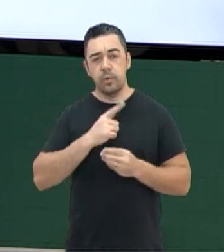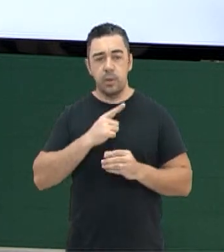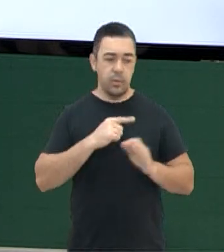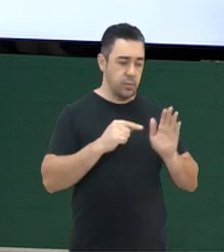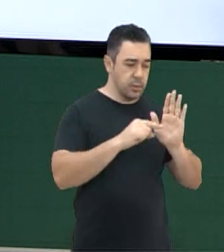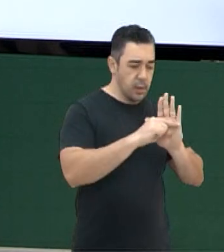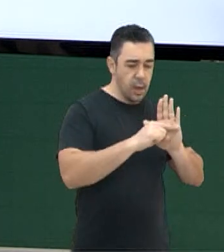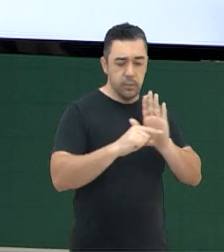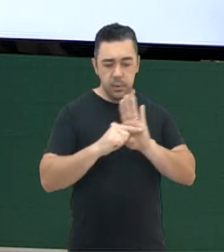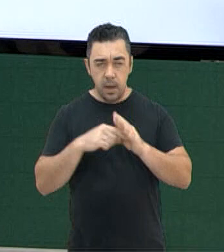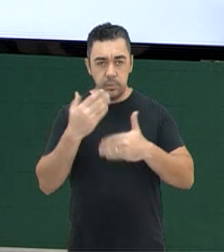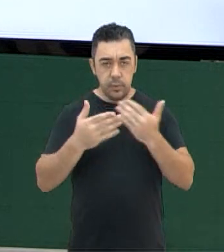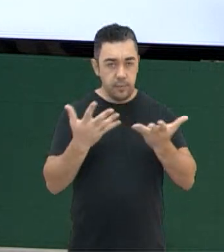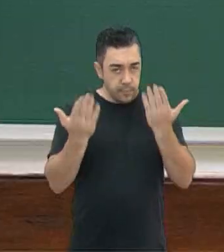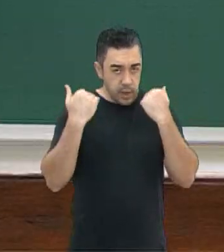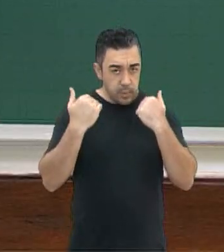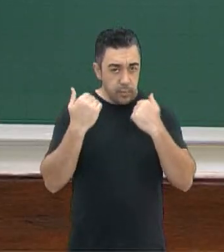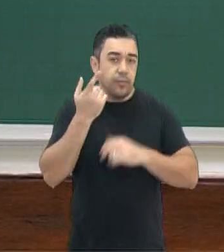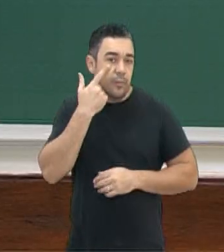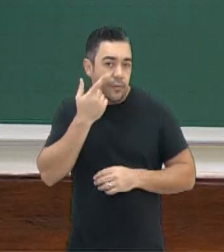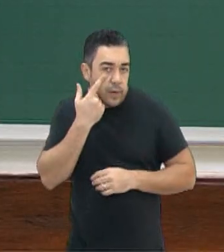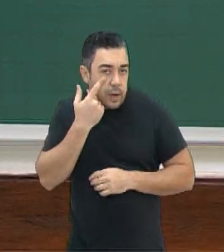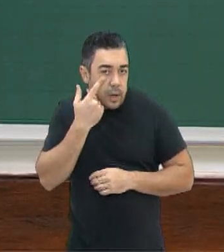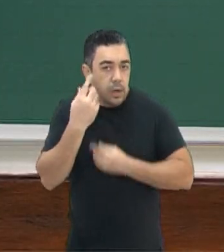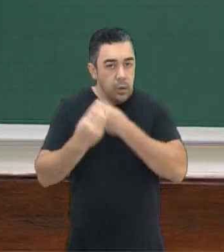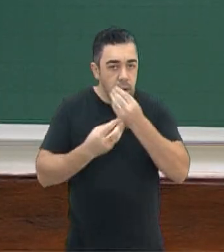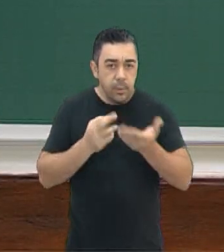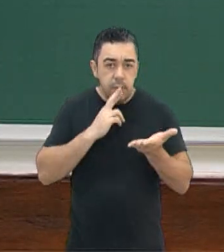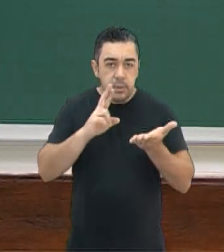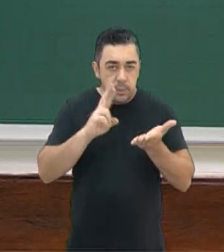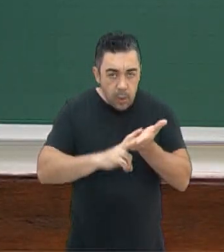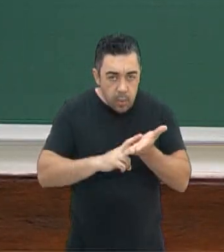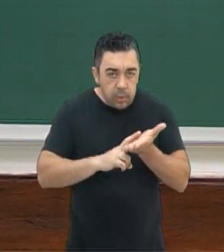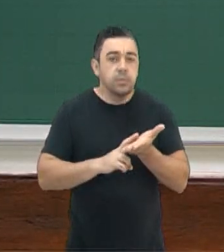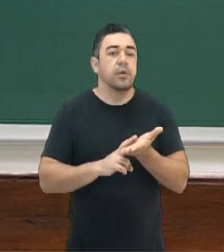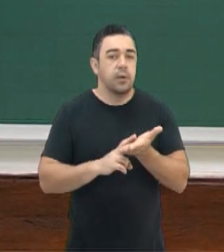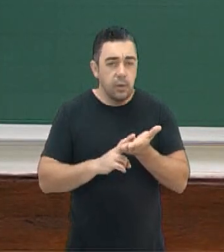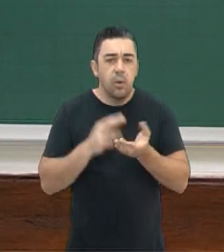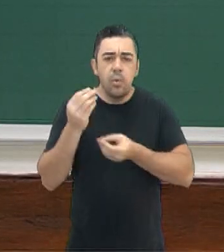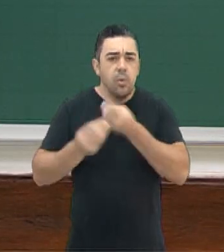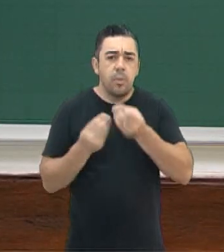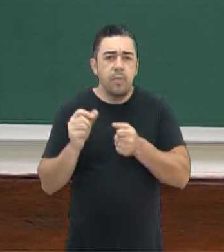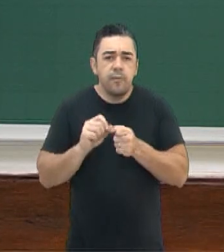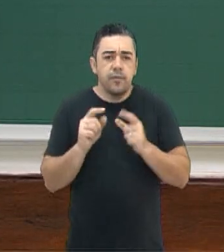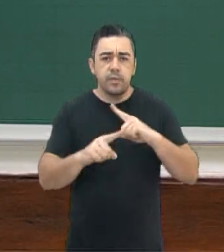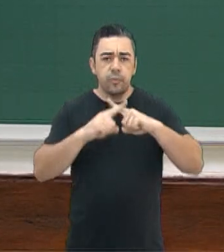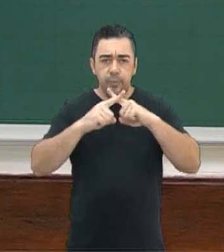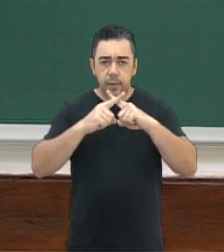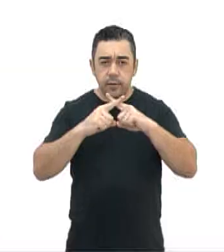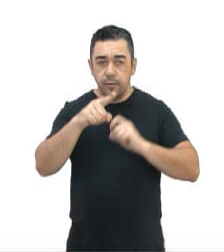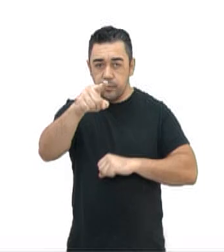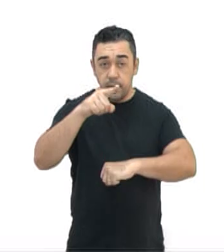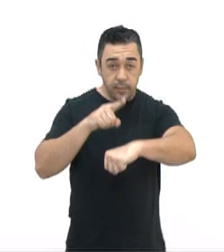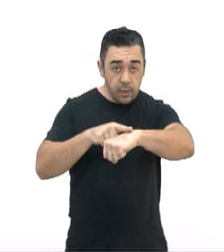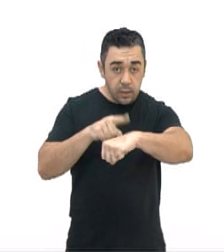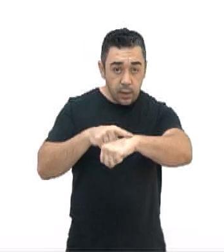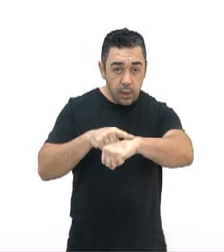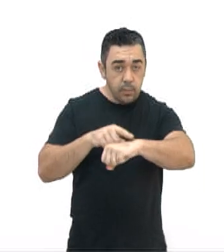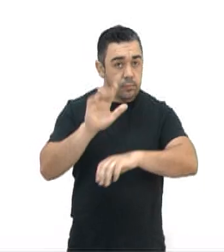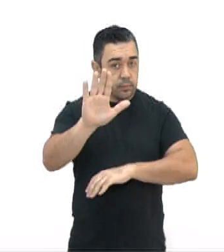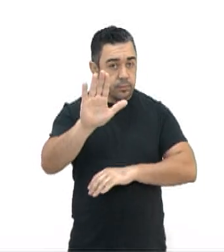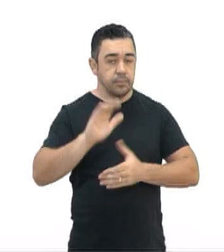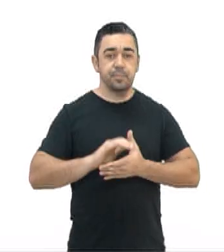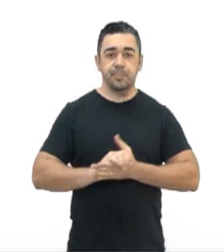sinais. Então, vamos lá? Vamos ver o que vai resolver? Como que eu vou fazer essa multiplicação? Eu vou dar um tempo e